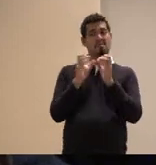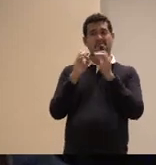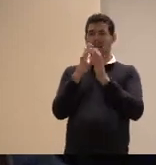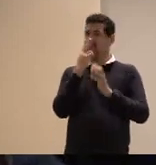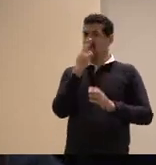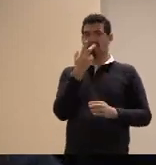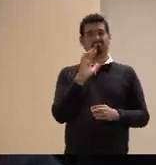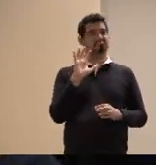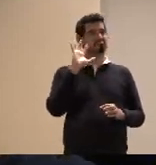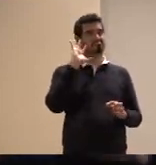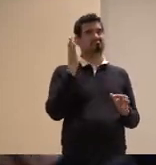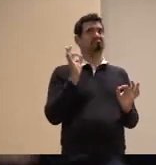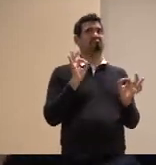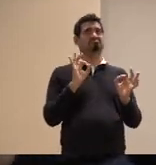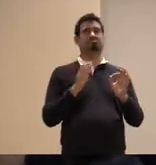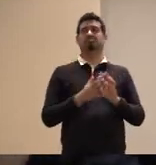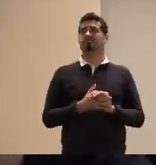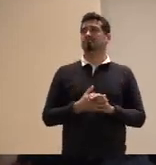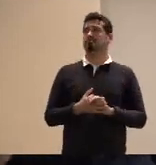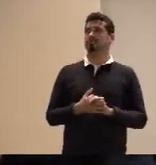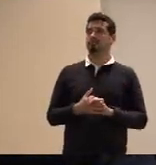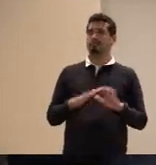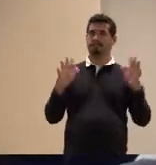é só nós, né? Obrigada.